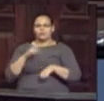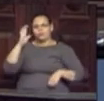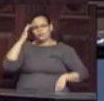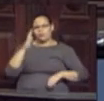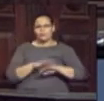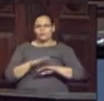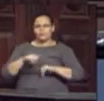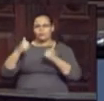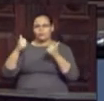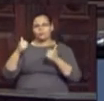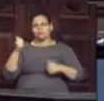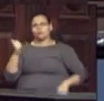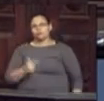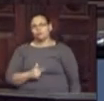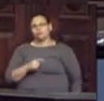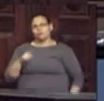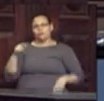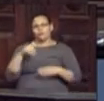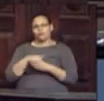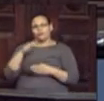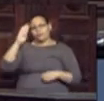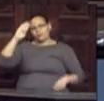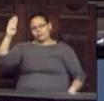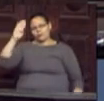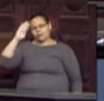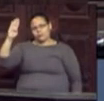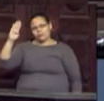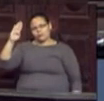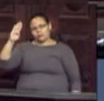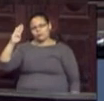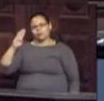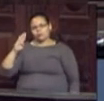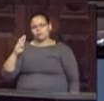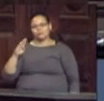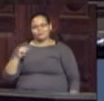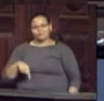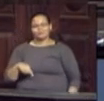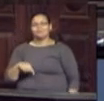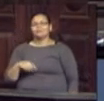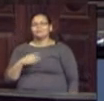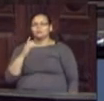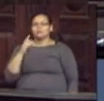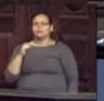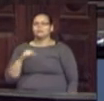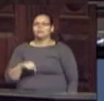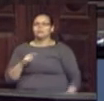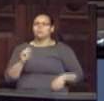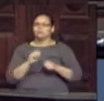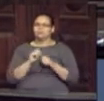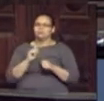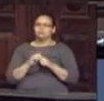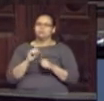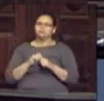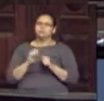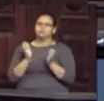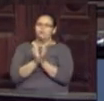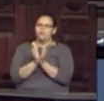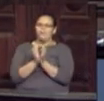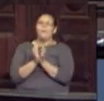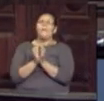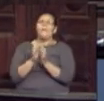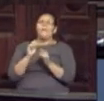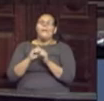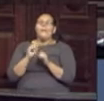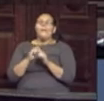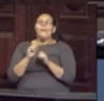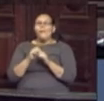do que eu. O voto é a principal prerrogativa do parlamentar. Aqui a gente faz reunião em comissões, faz